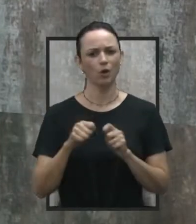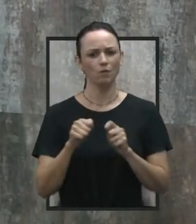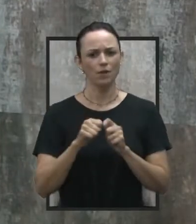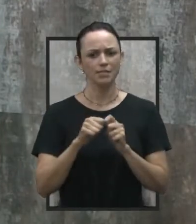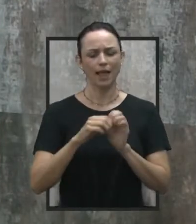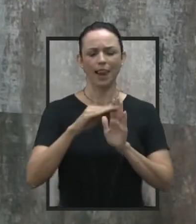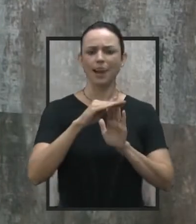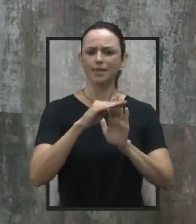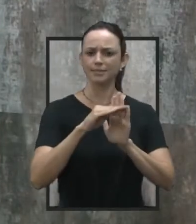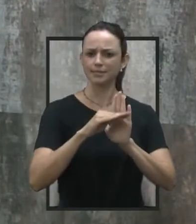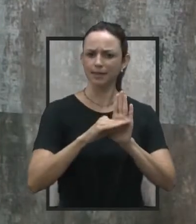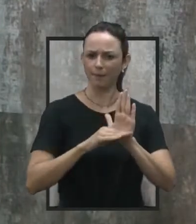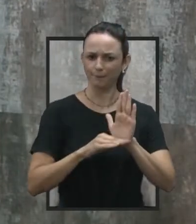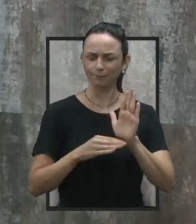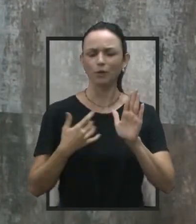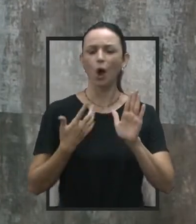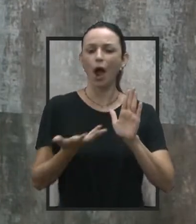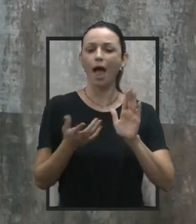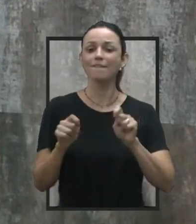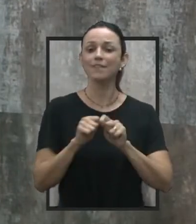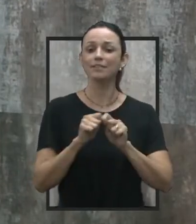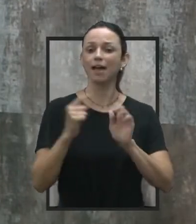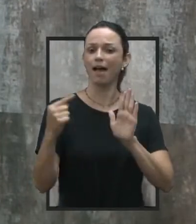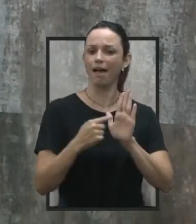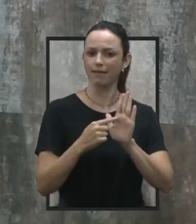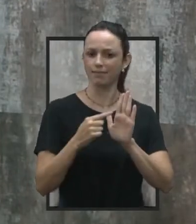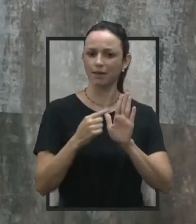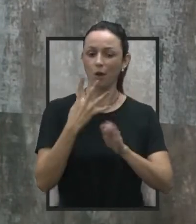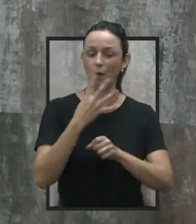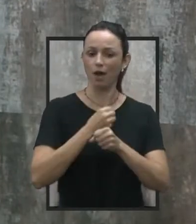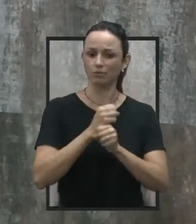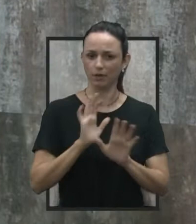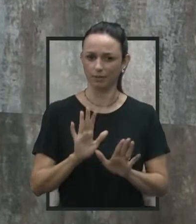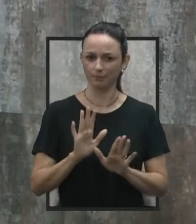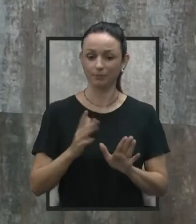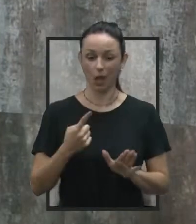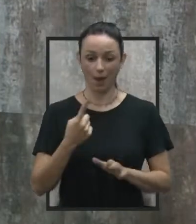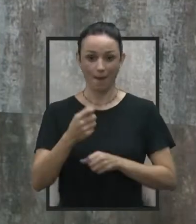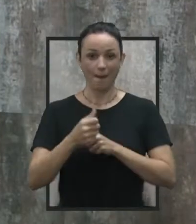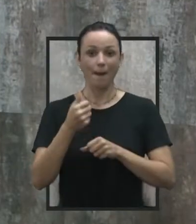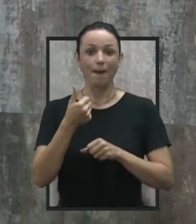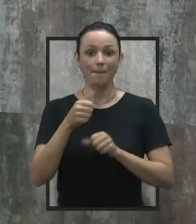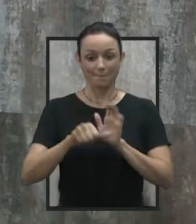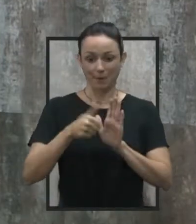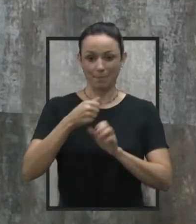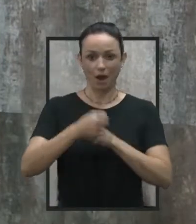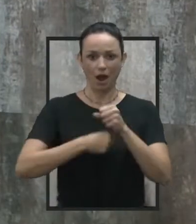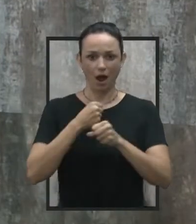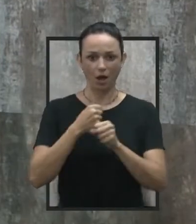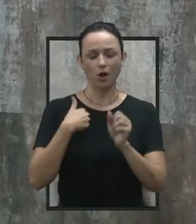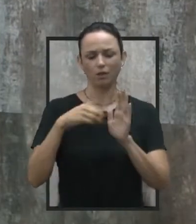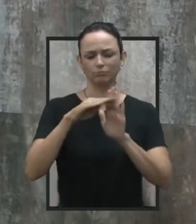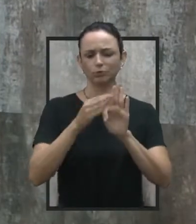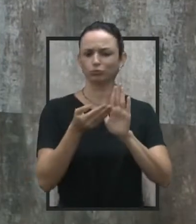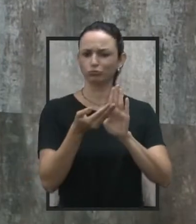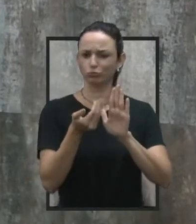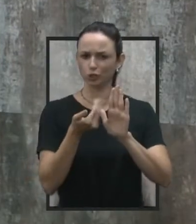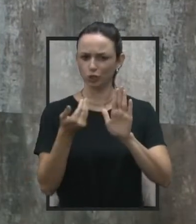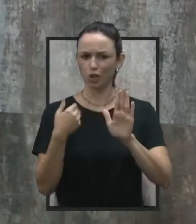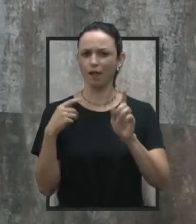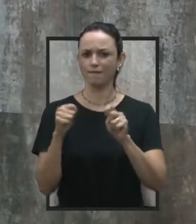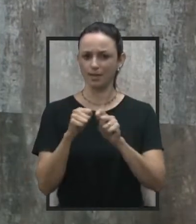uma lista de coisas que eu quero fazer durante 4 anos. E agora, no primeiro ano, eu vou tirar algumas coisas dessa lista